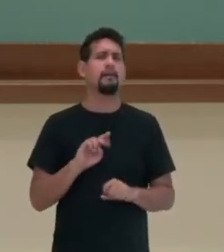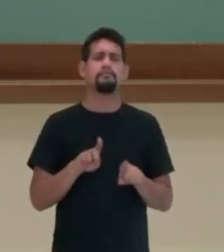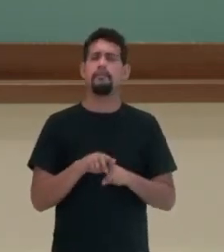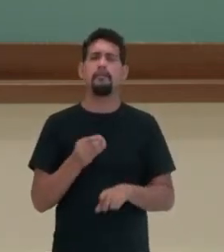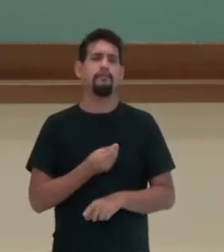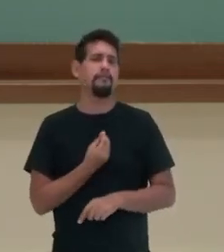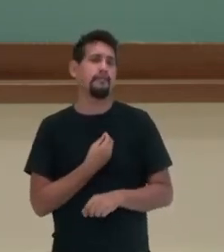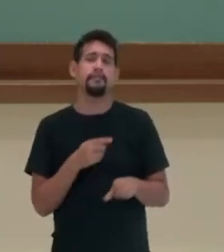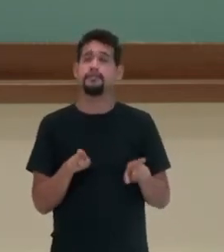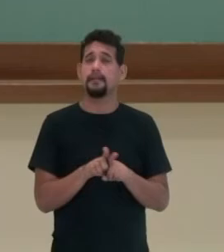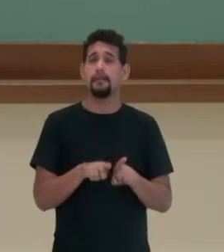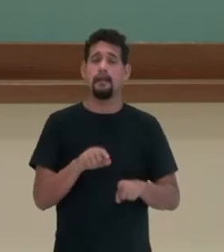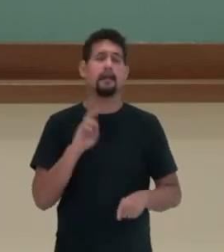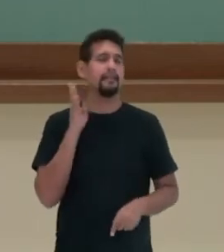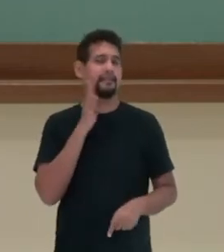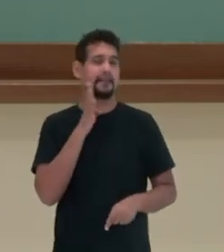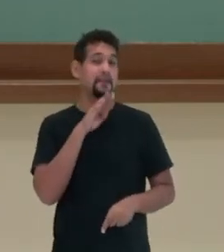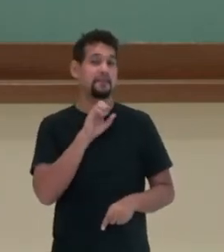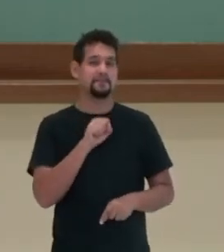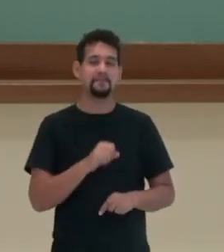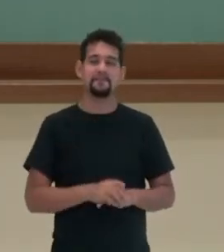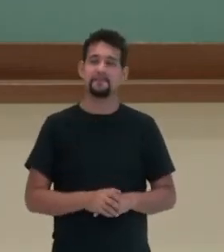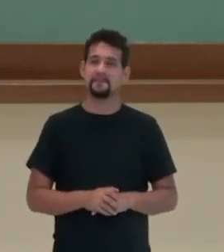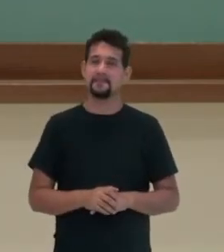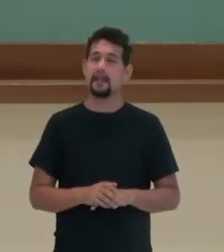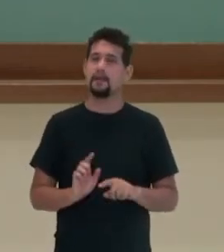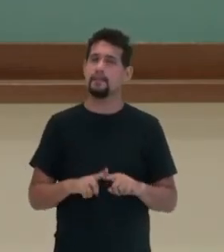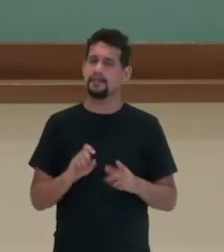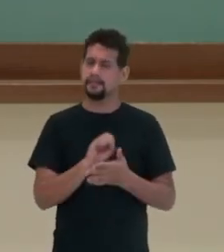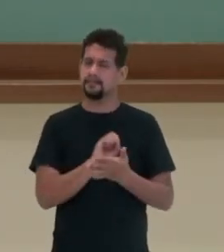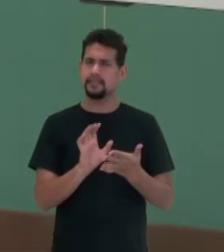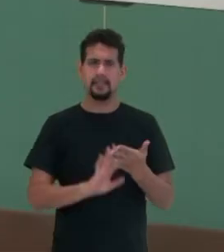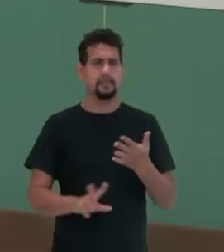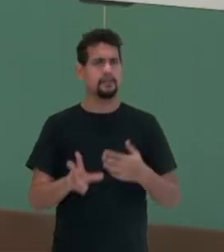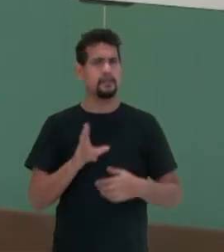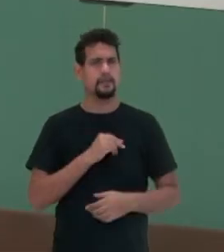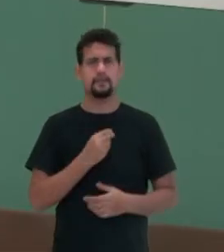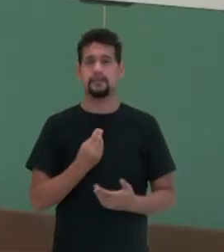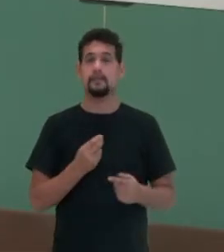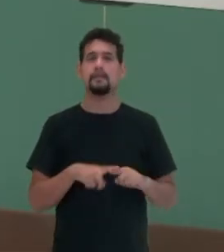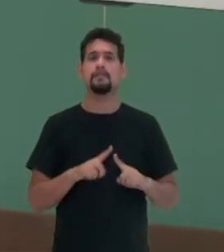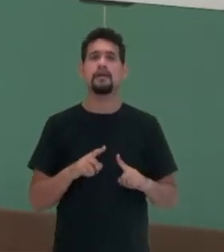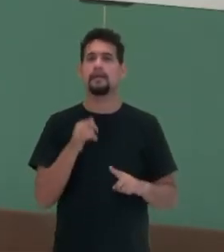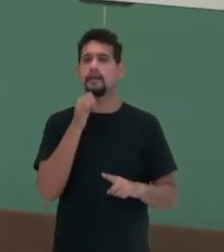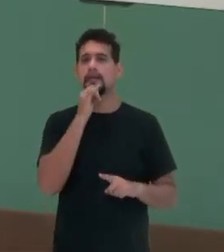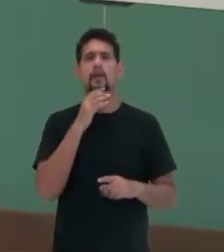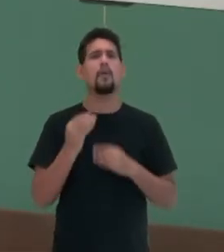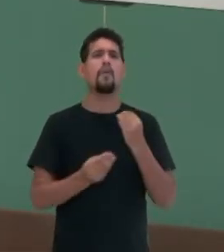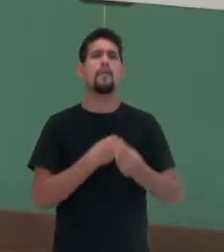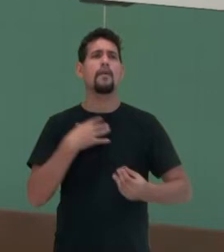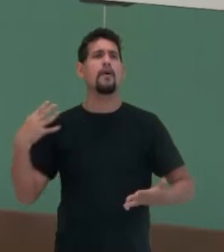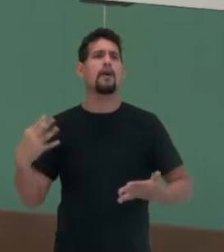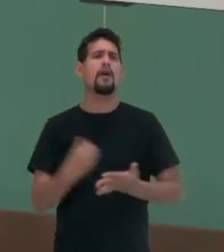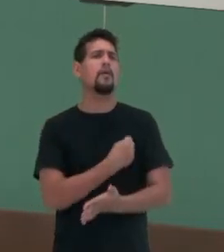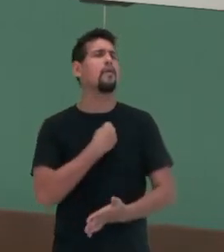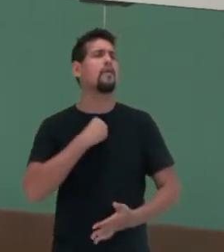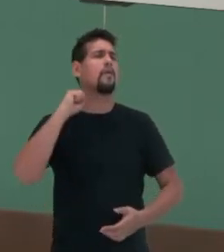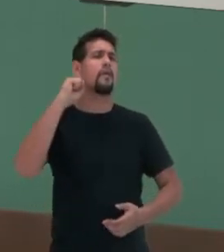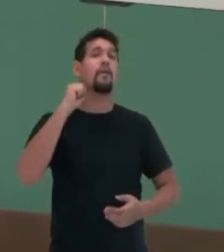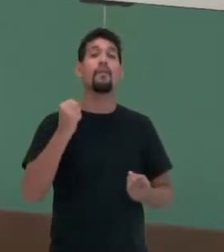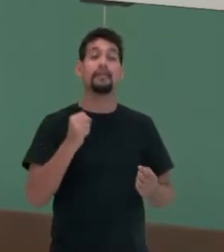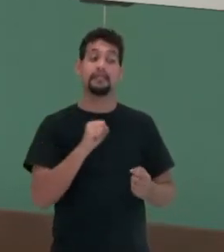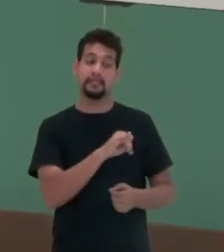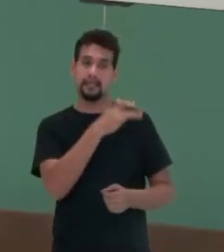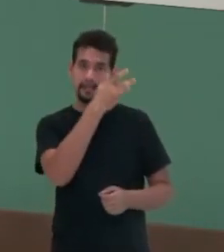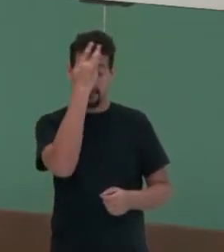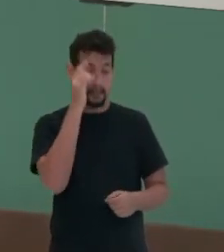vida, aí é muito legal essa atividade. Como que eu consigo vencer, então, no jiu-jitsu? Por